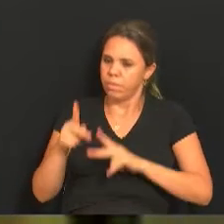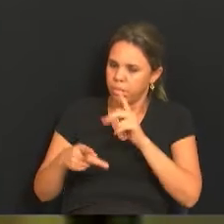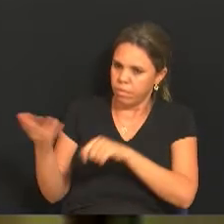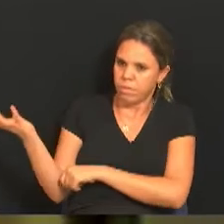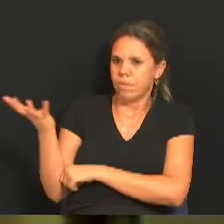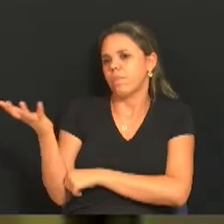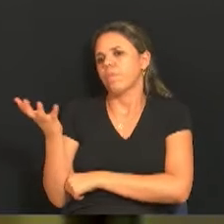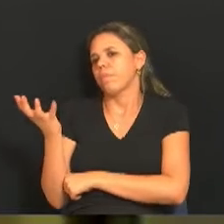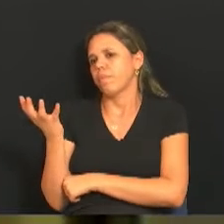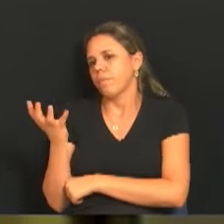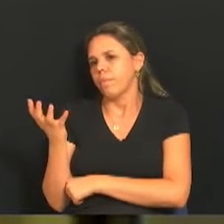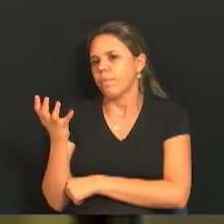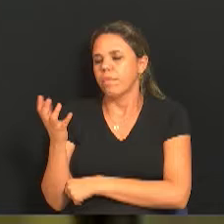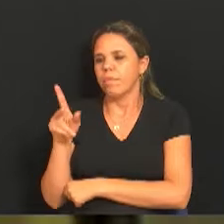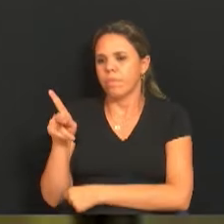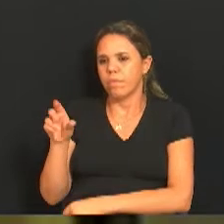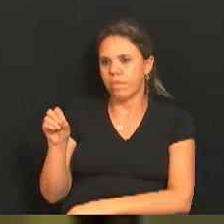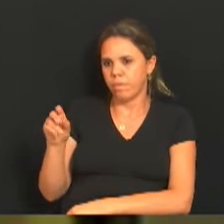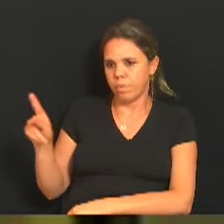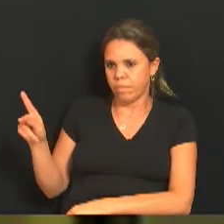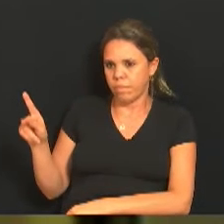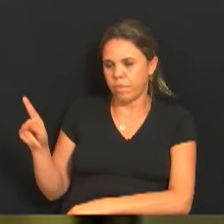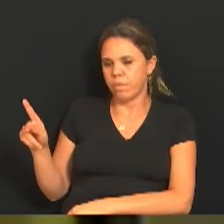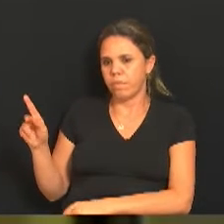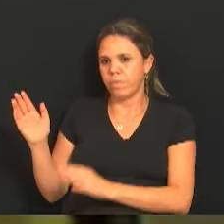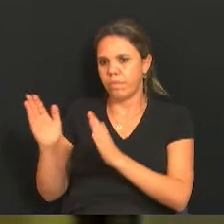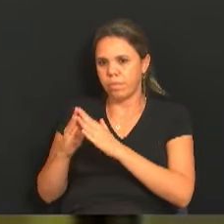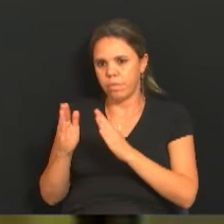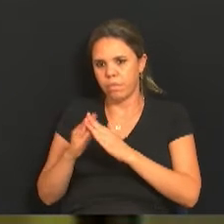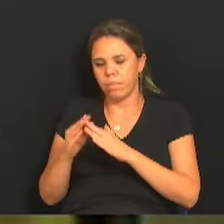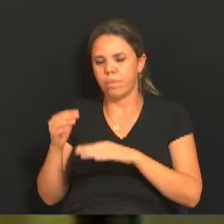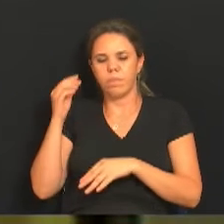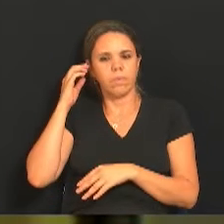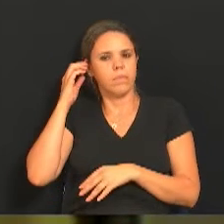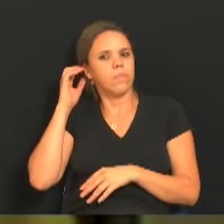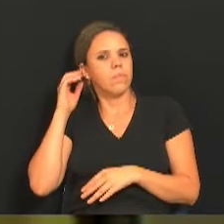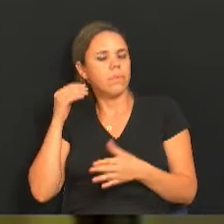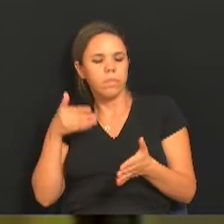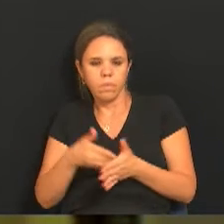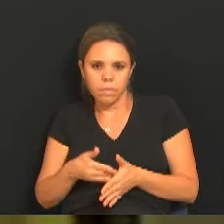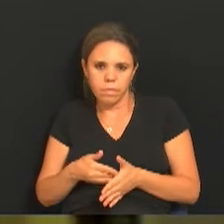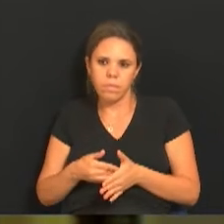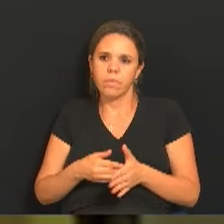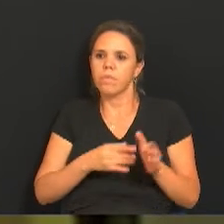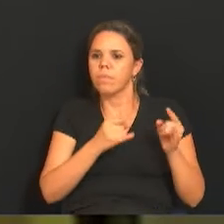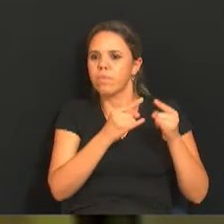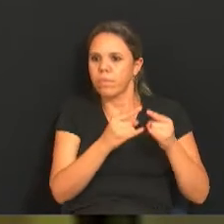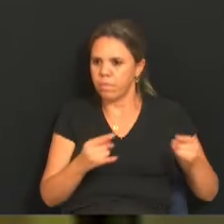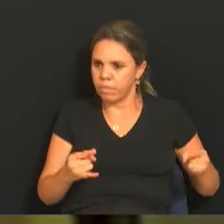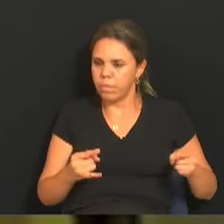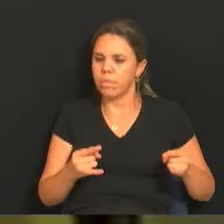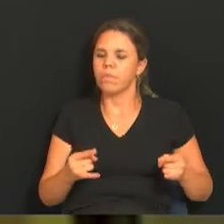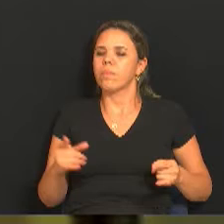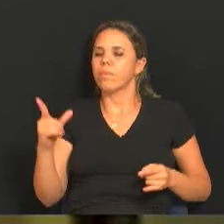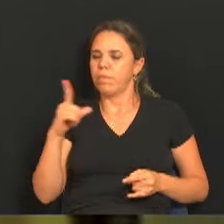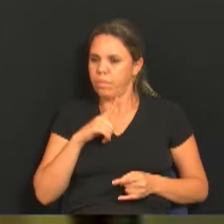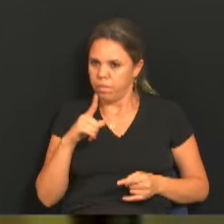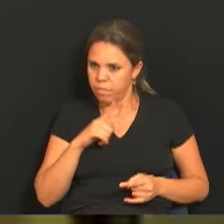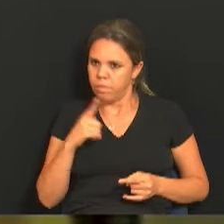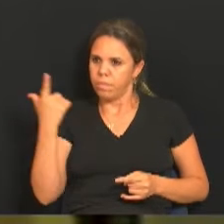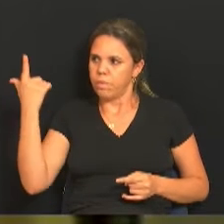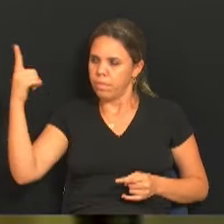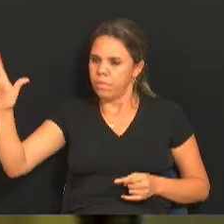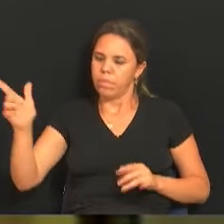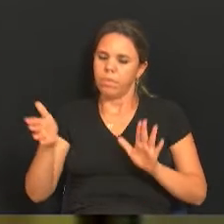são os centros POPs, as casas de passagem, os abrigos, né. Nós temos também outras